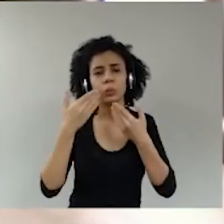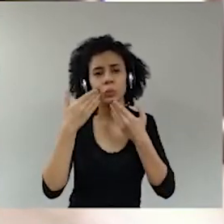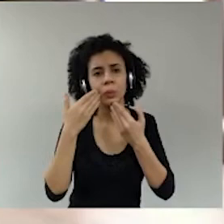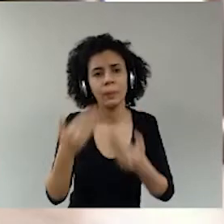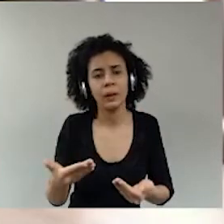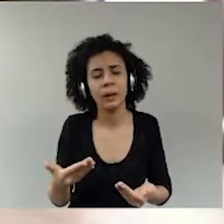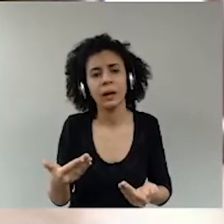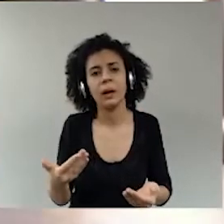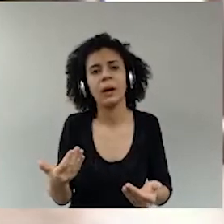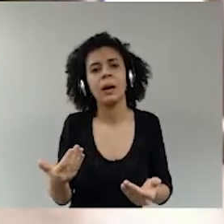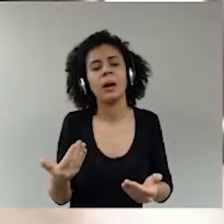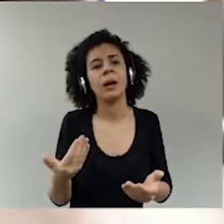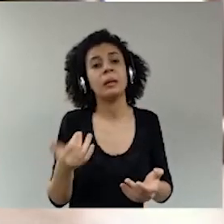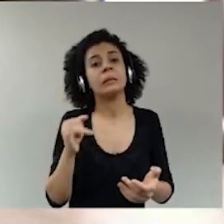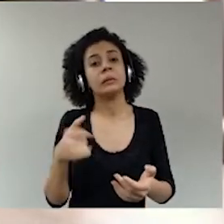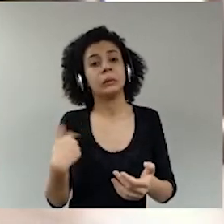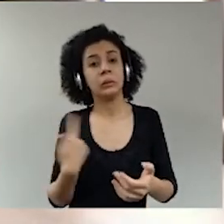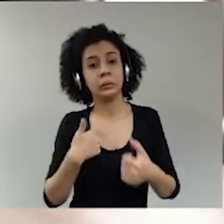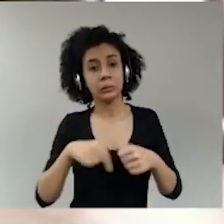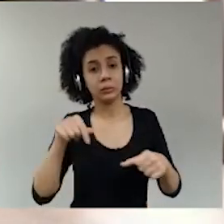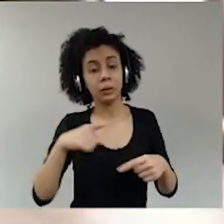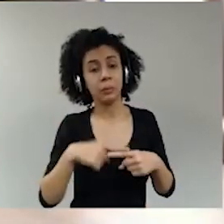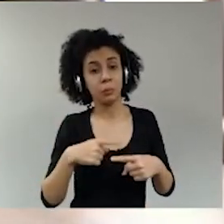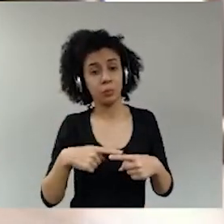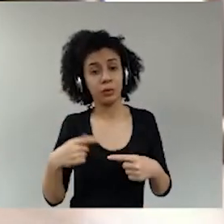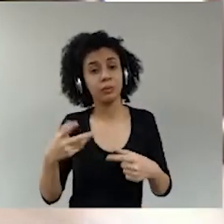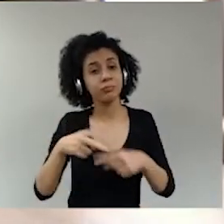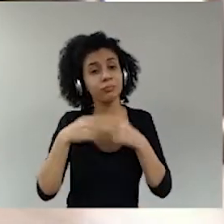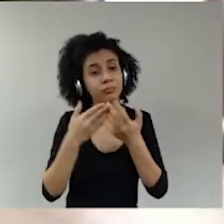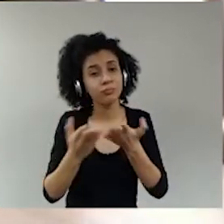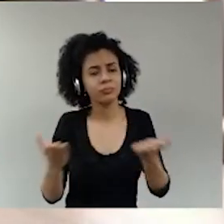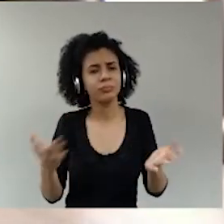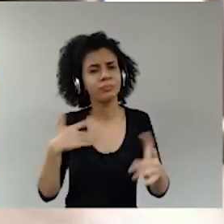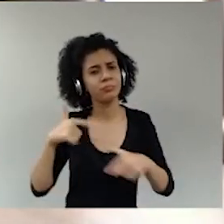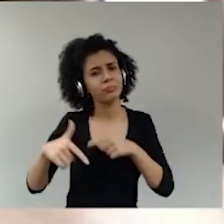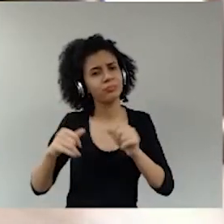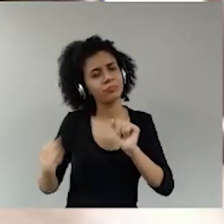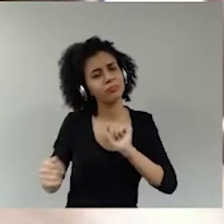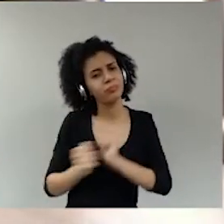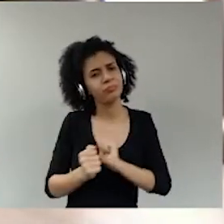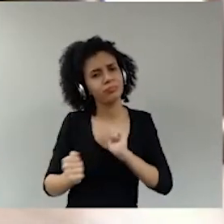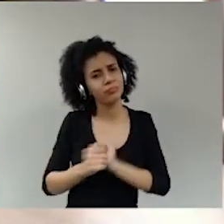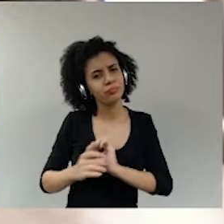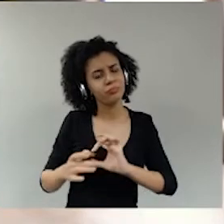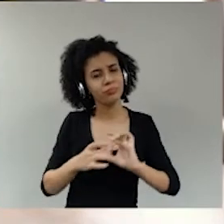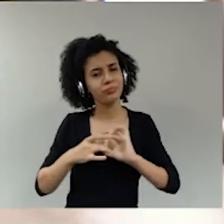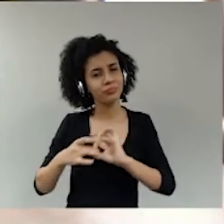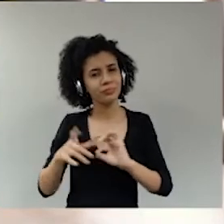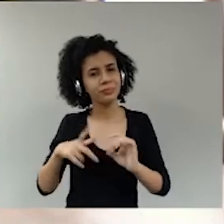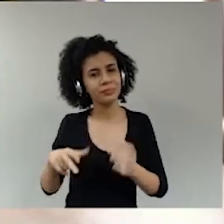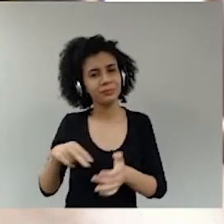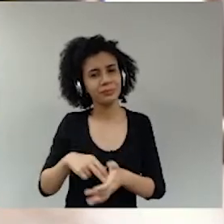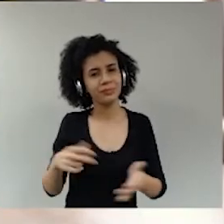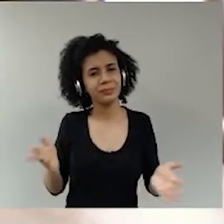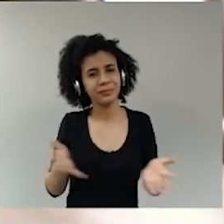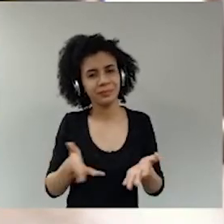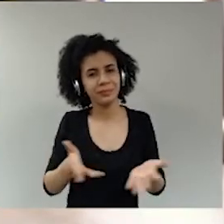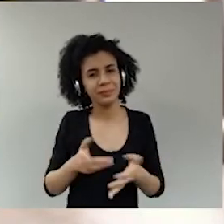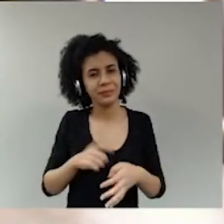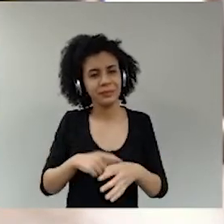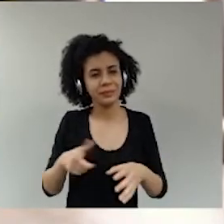obrigado. Se a gente está aqui é por causa de vocês, esse trabalho nosso coletivo que nos faz estar aqui hoje